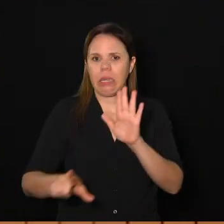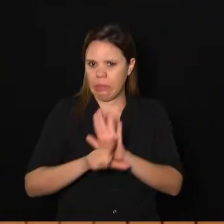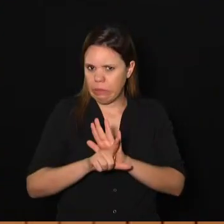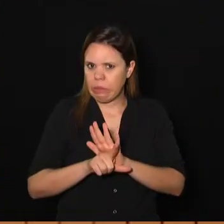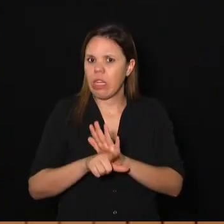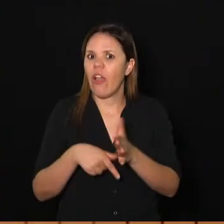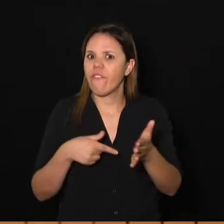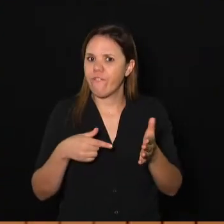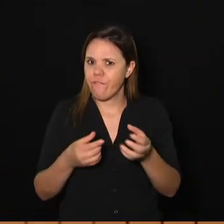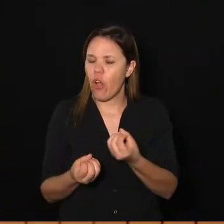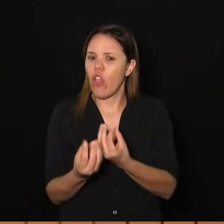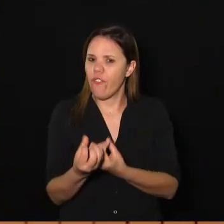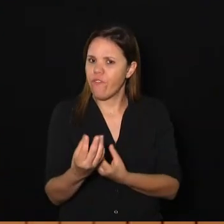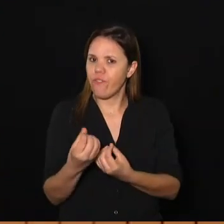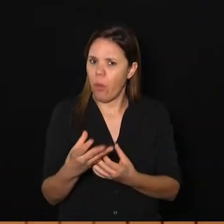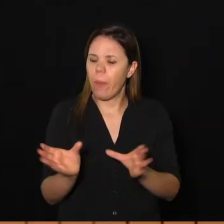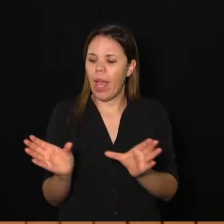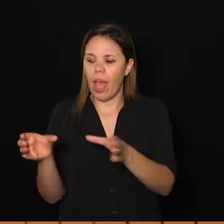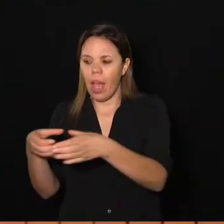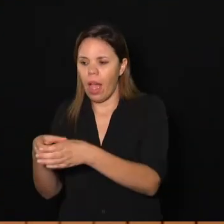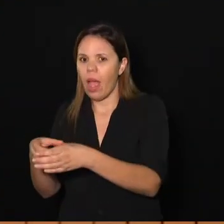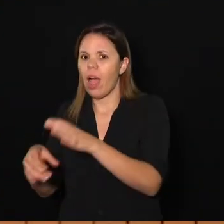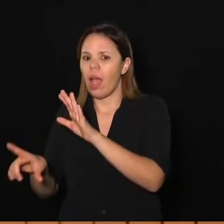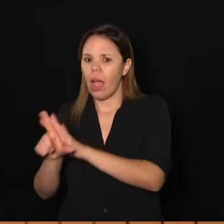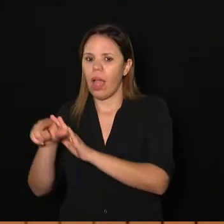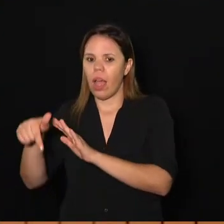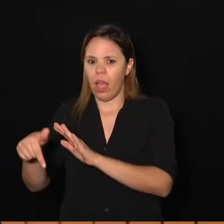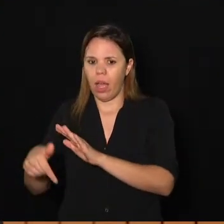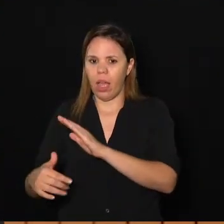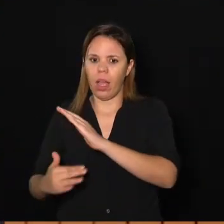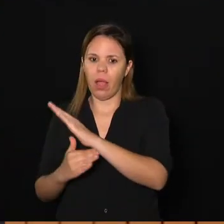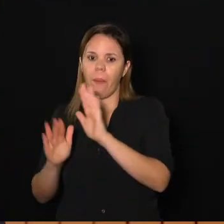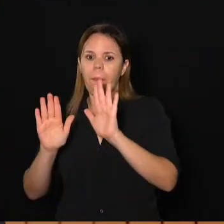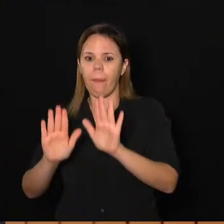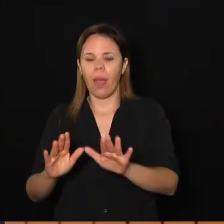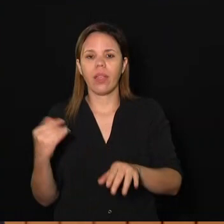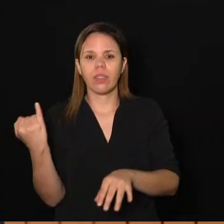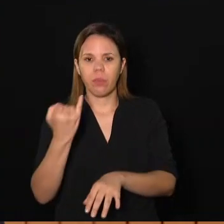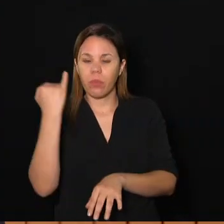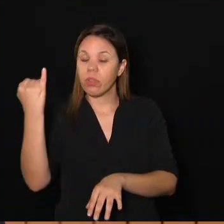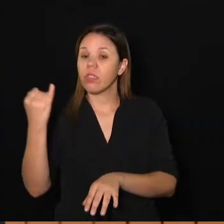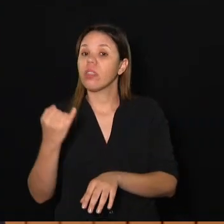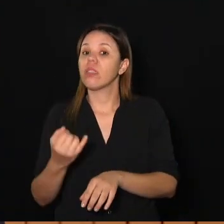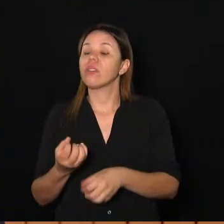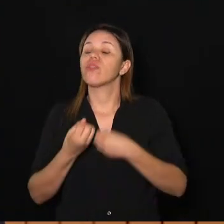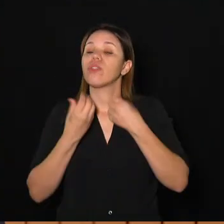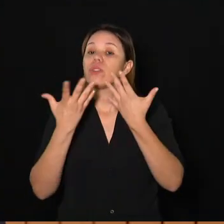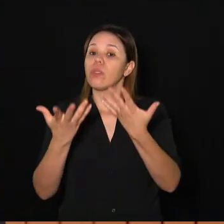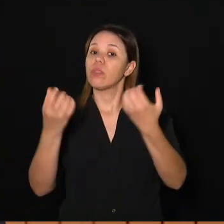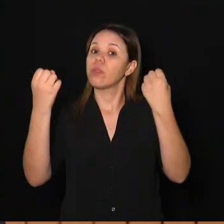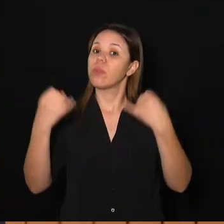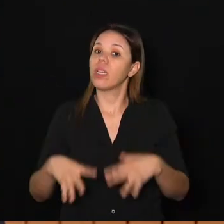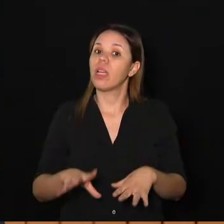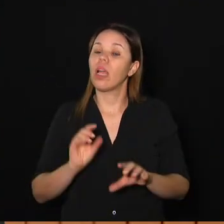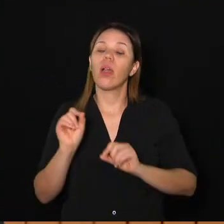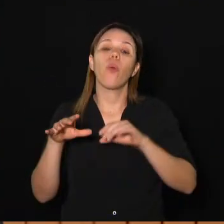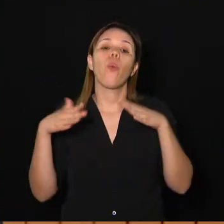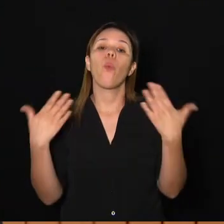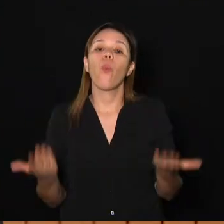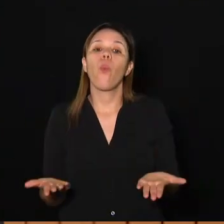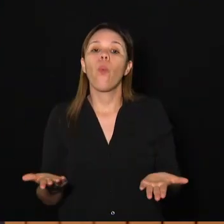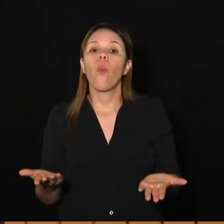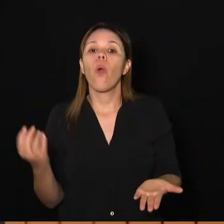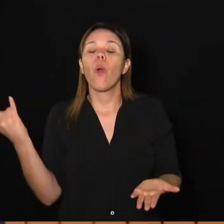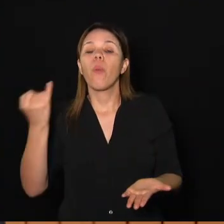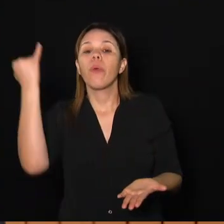comissão de constituição e legalidade dessa casa mas é importante mencionar o impacto positivo que essa lei